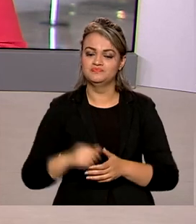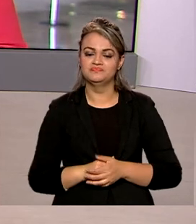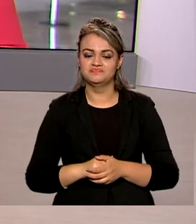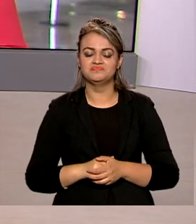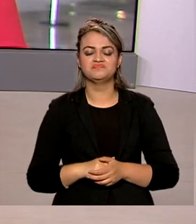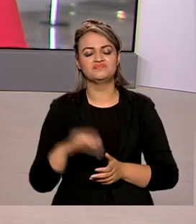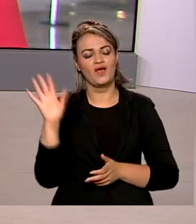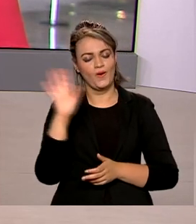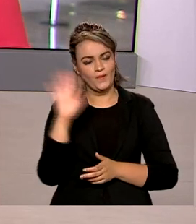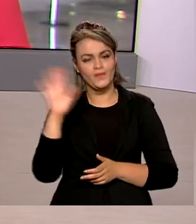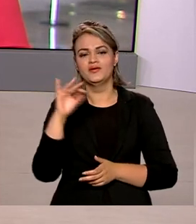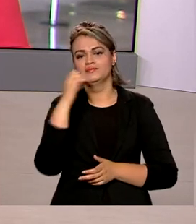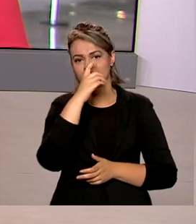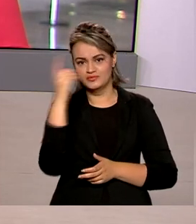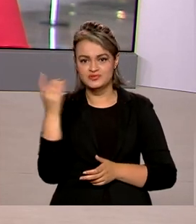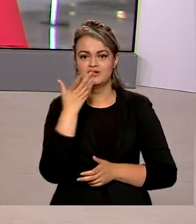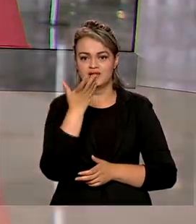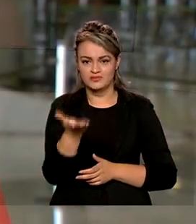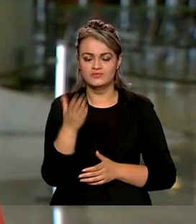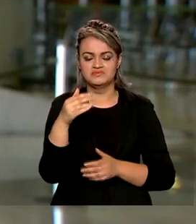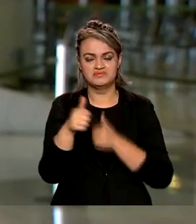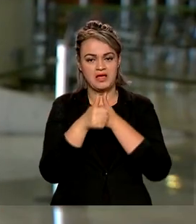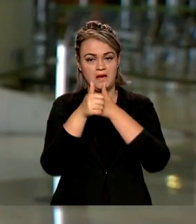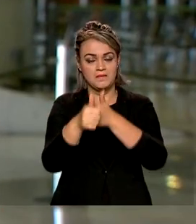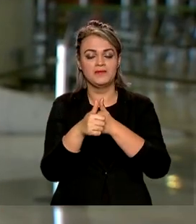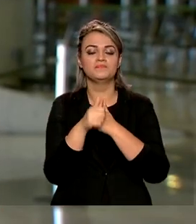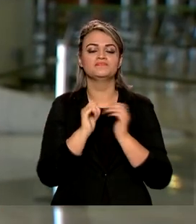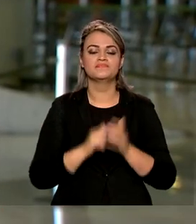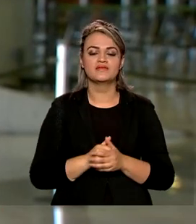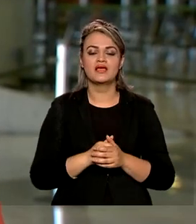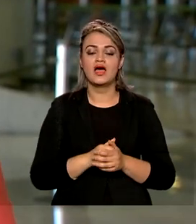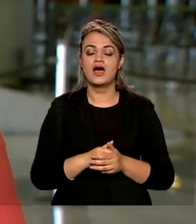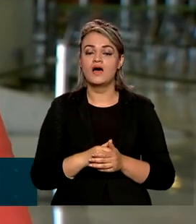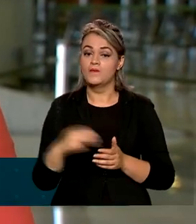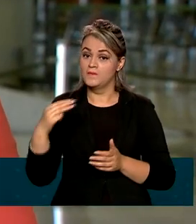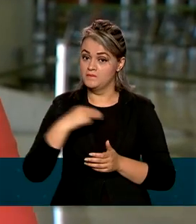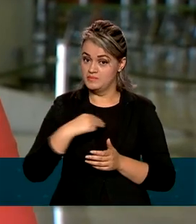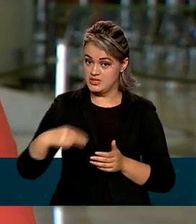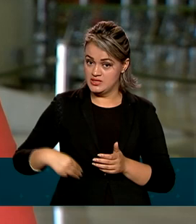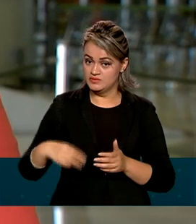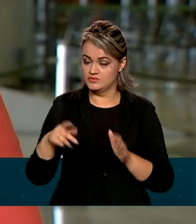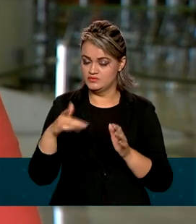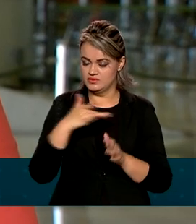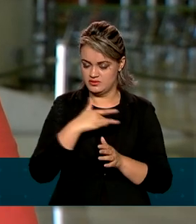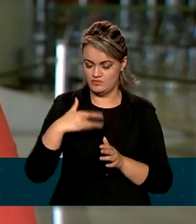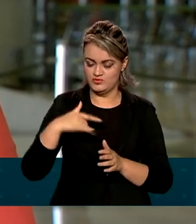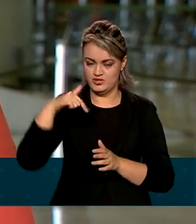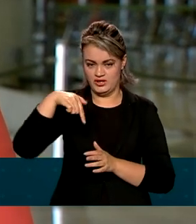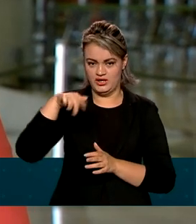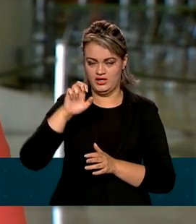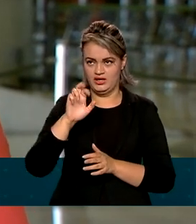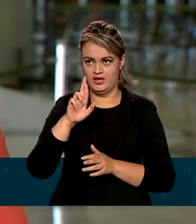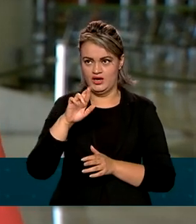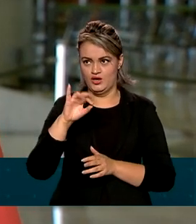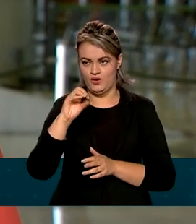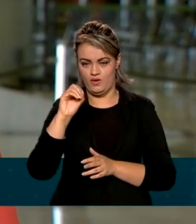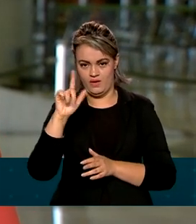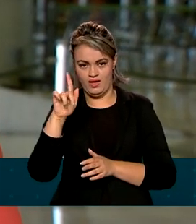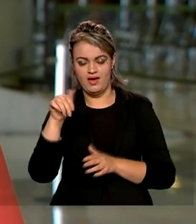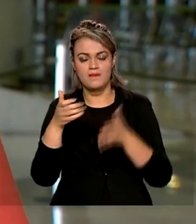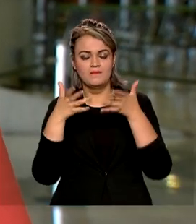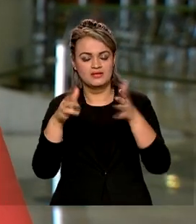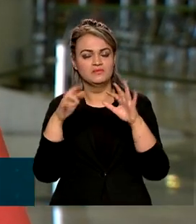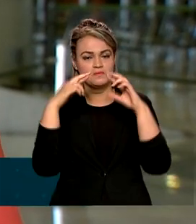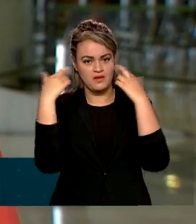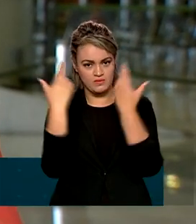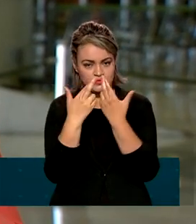Oi, Renata. Bom dia para você e bom dia a todos que nos acompanham. Olha só, o ministro da saúde, Marcelo Queiroga, ele ontem participou dessa reunião nesta